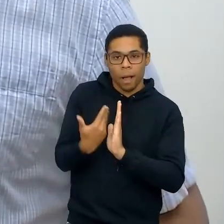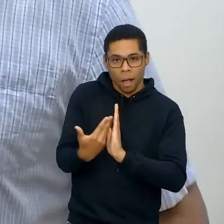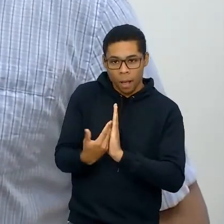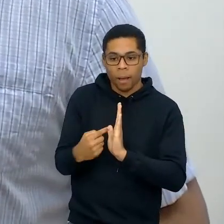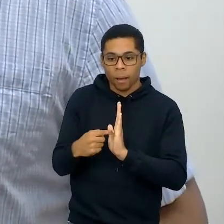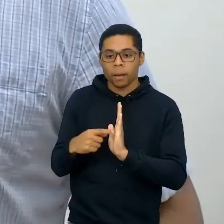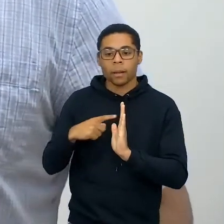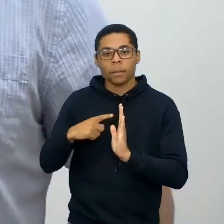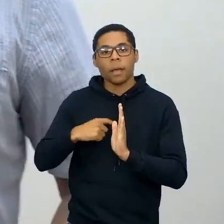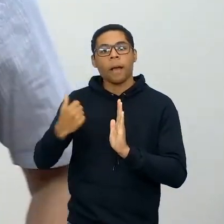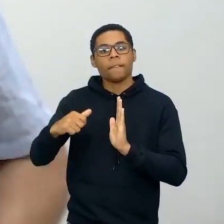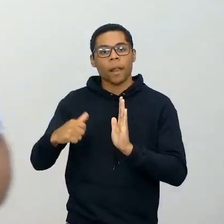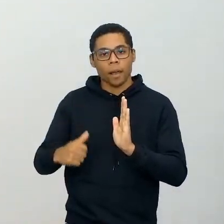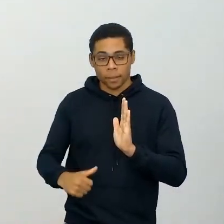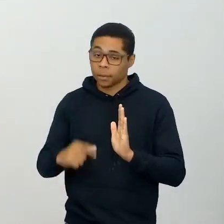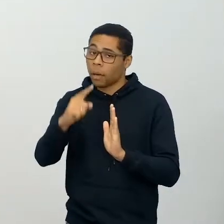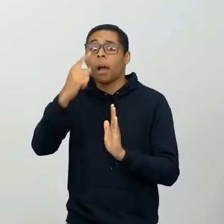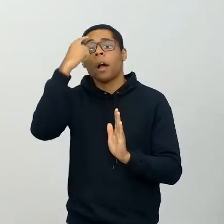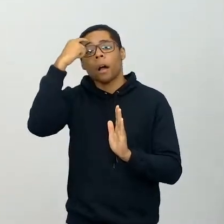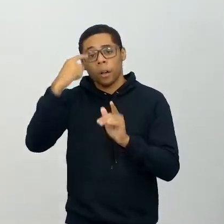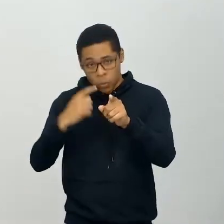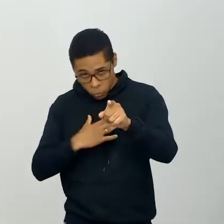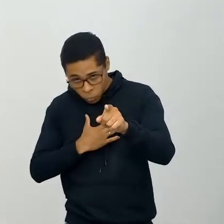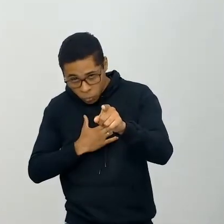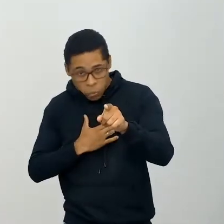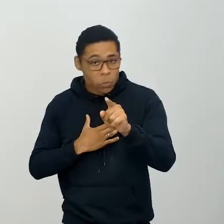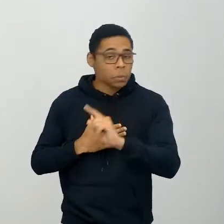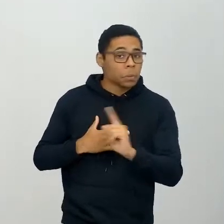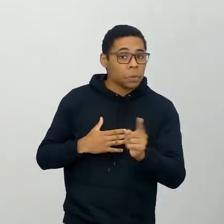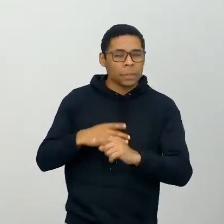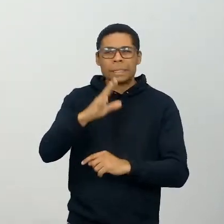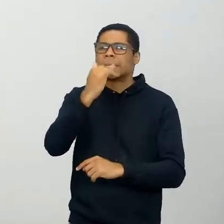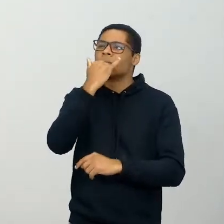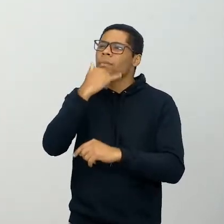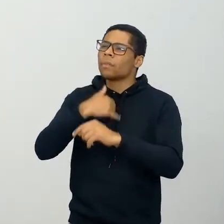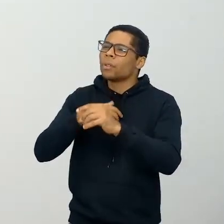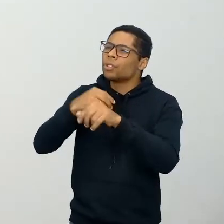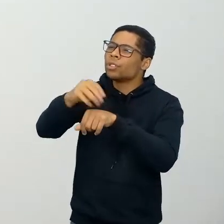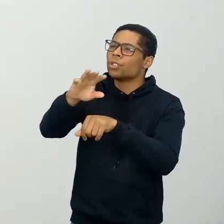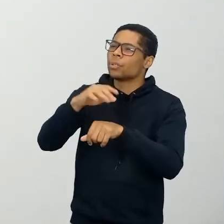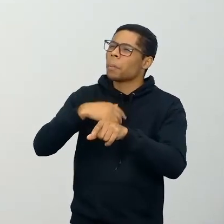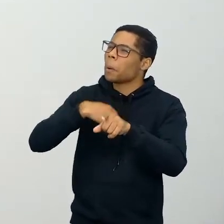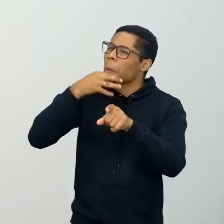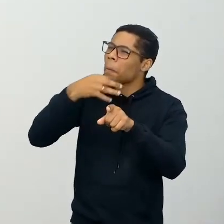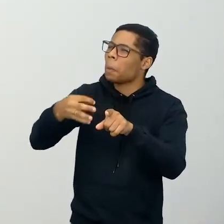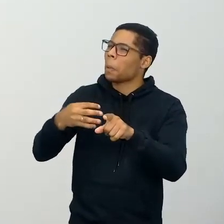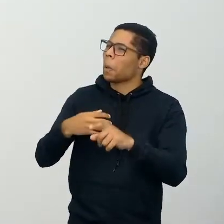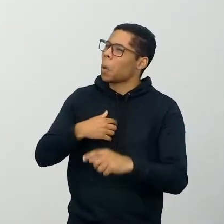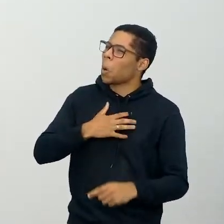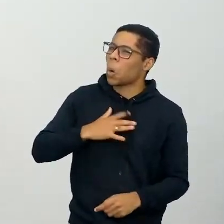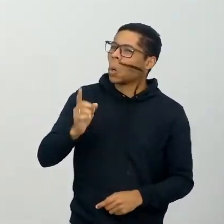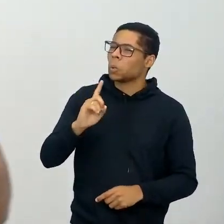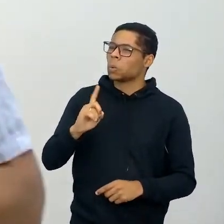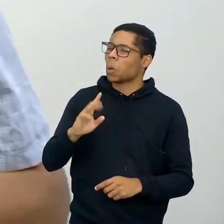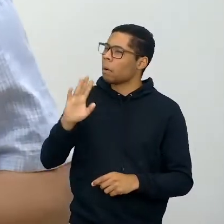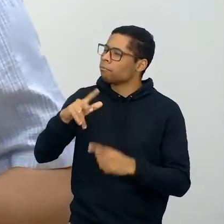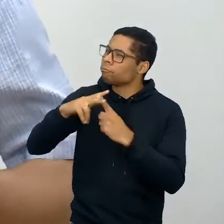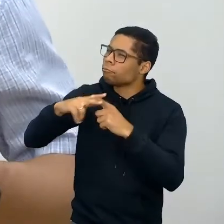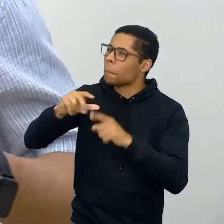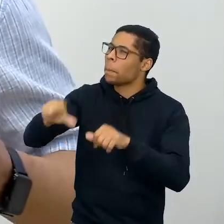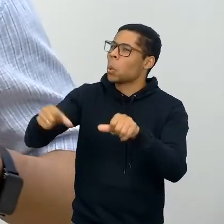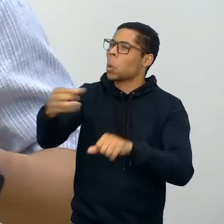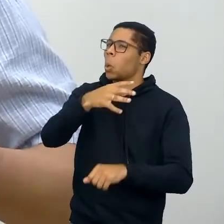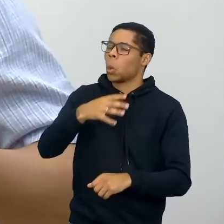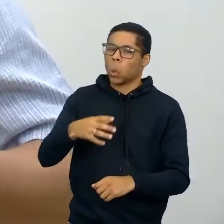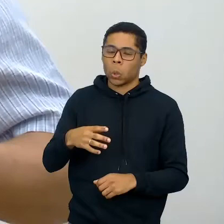nossa aula, é isso daí mesmo. Falar o que você achou, de repente, se tem alguma coisa que você quer dar de opinião, se você quer algum ajuste e tudo mais, se está